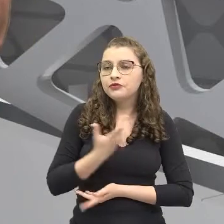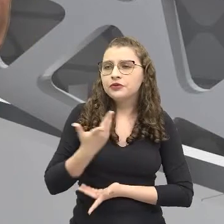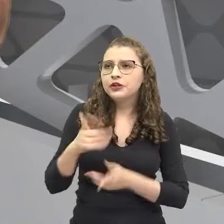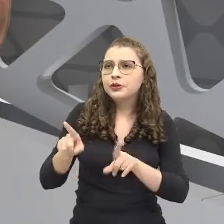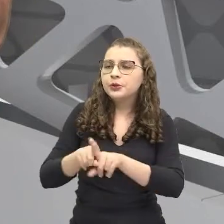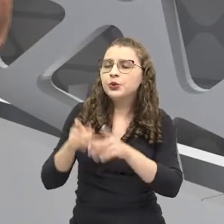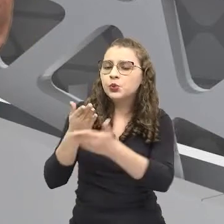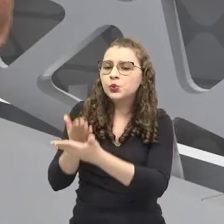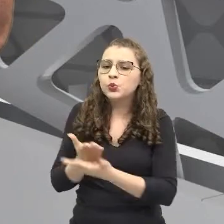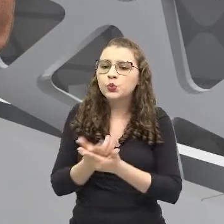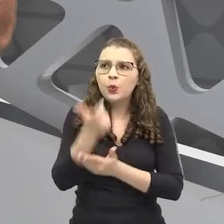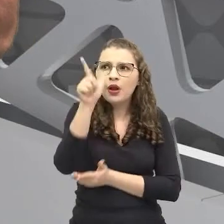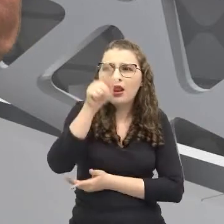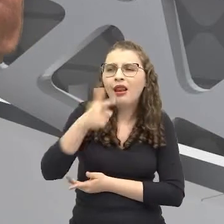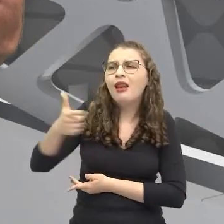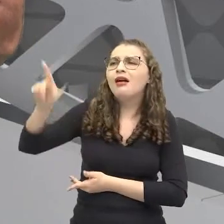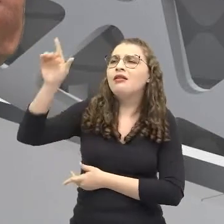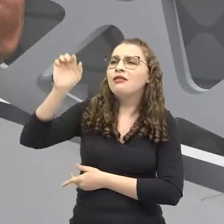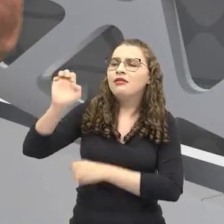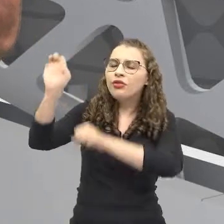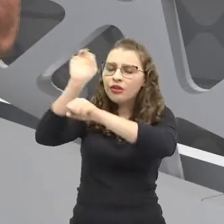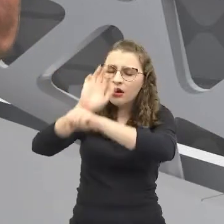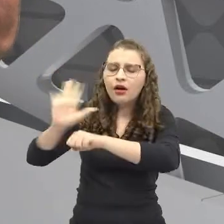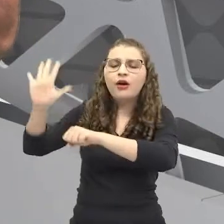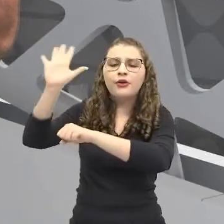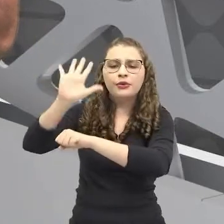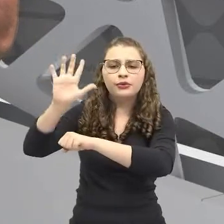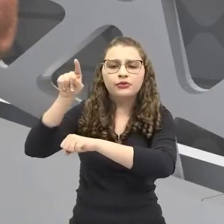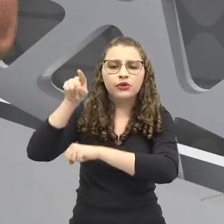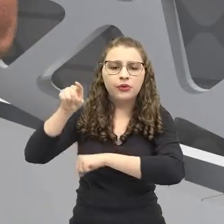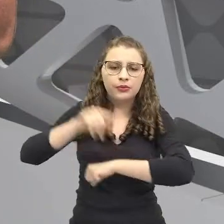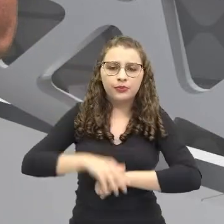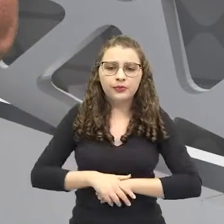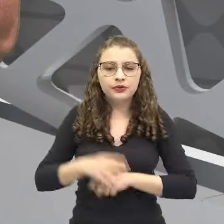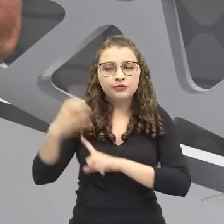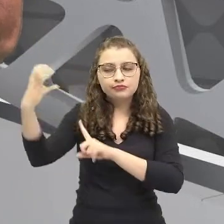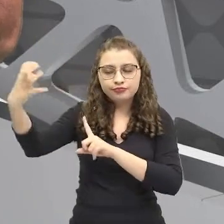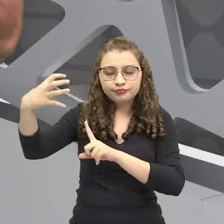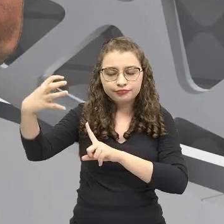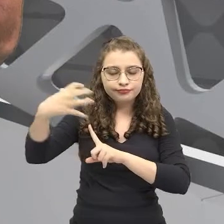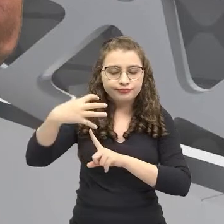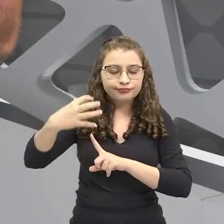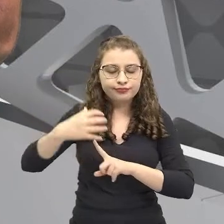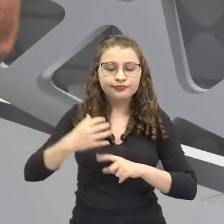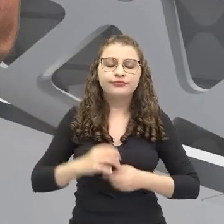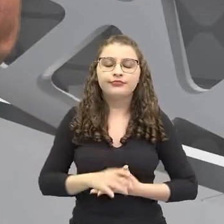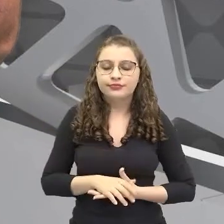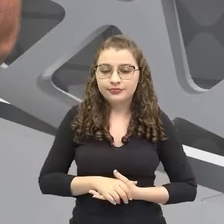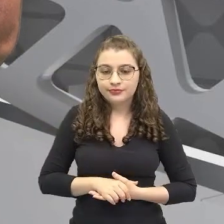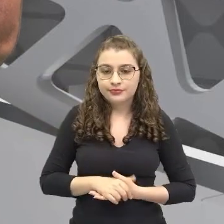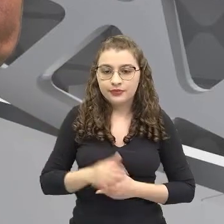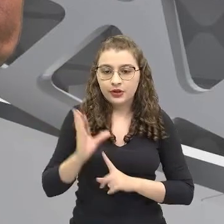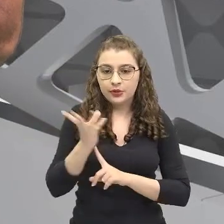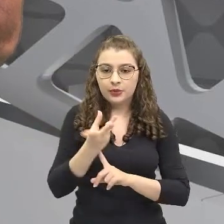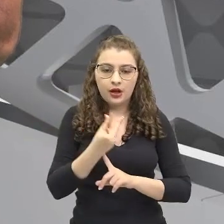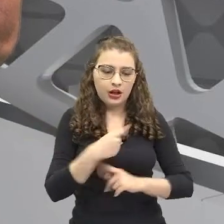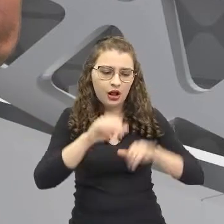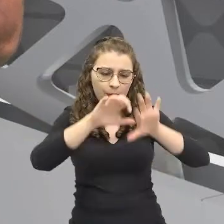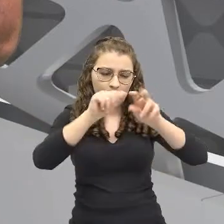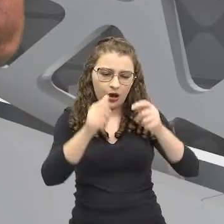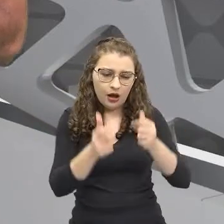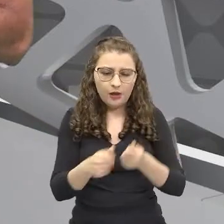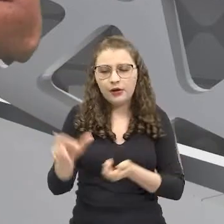estudaram na Europa. Então, eles trouxeram essas influências para as artes plásticas,